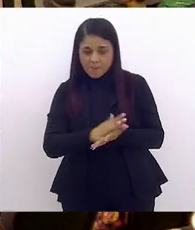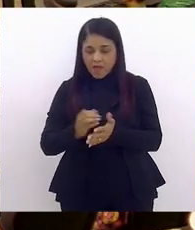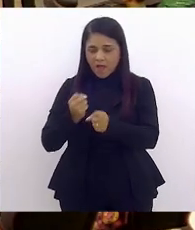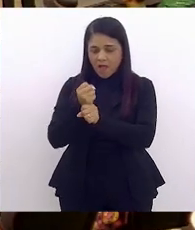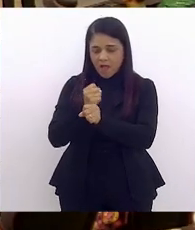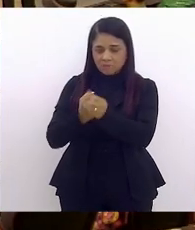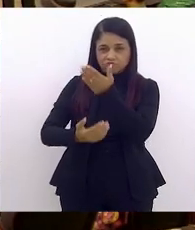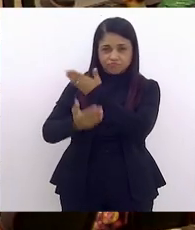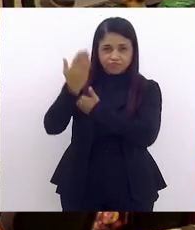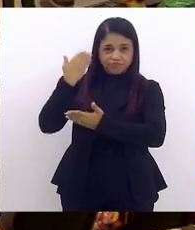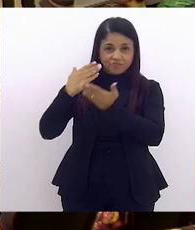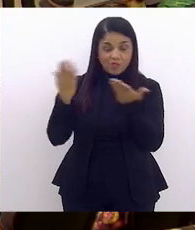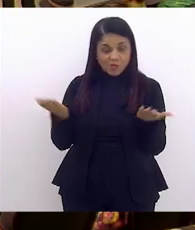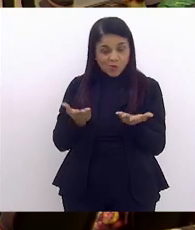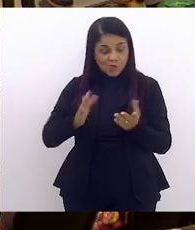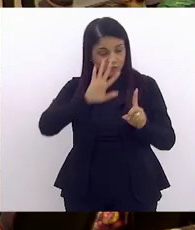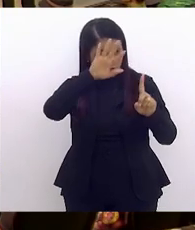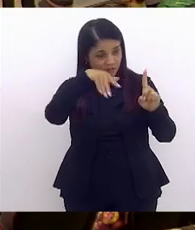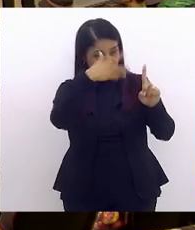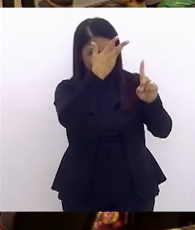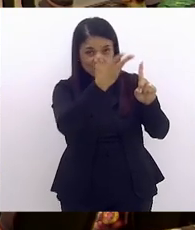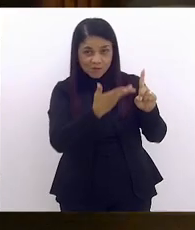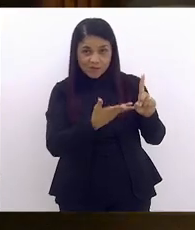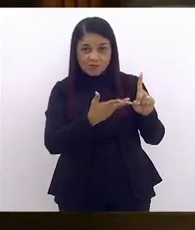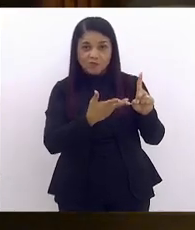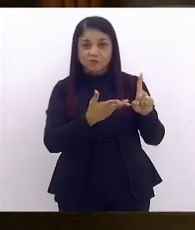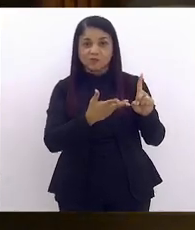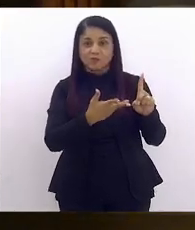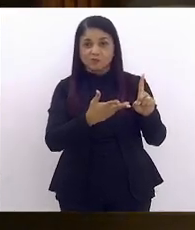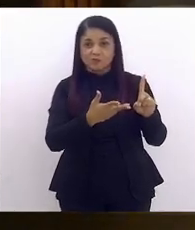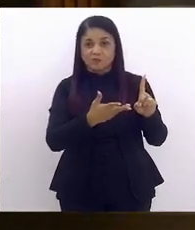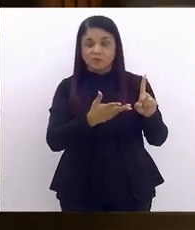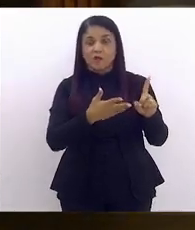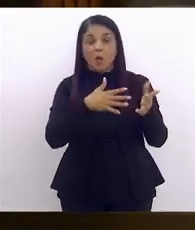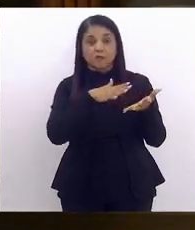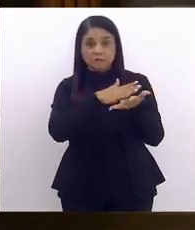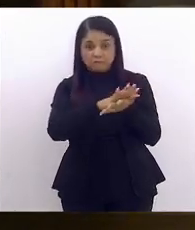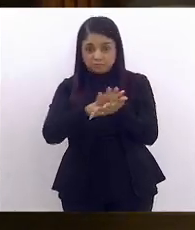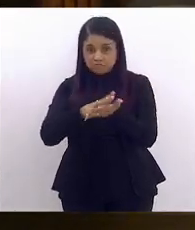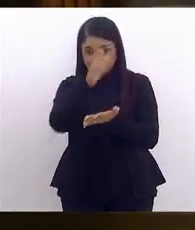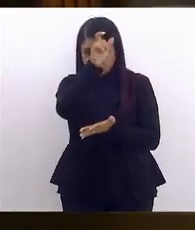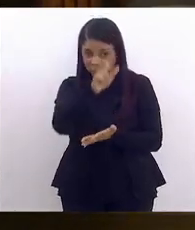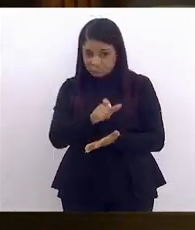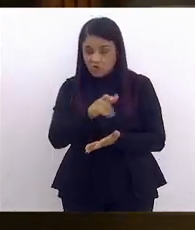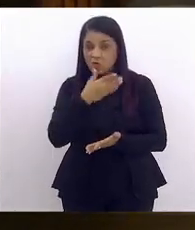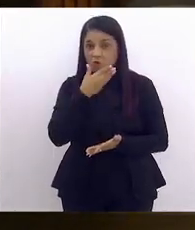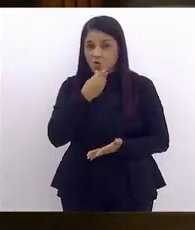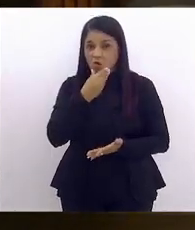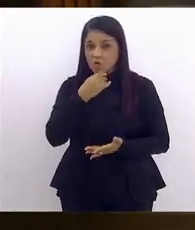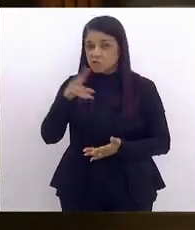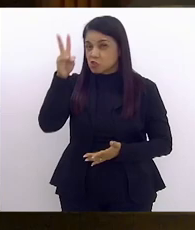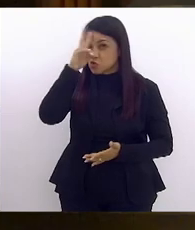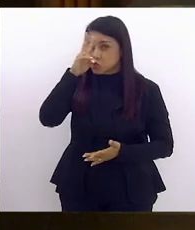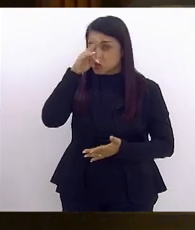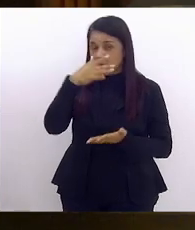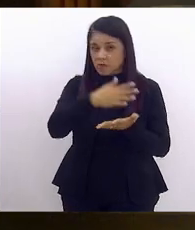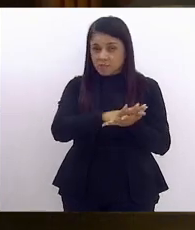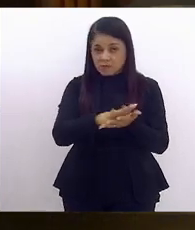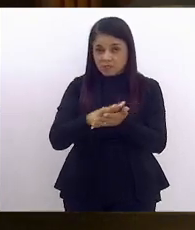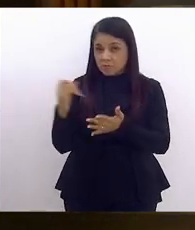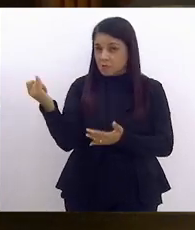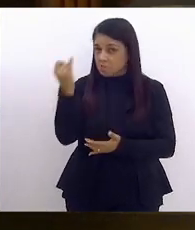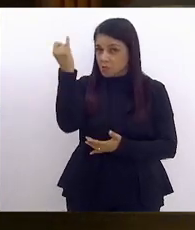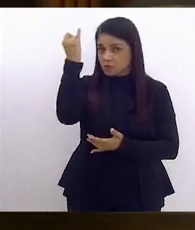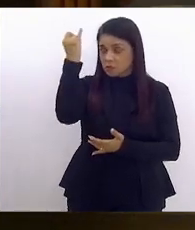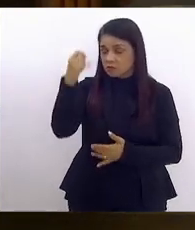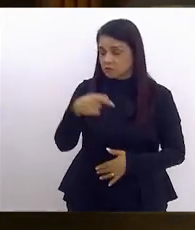diante dessa homenagem a um grande sambista, um grande homem que tem uma história do samba muito, muito